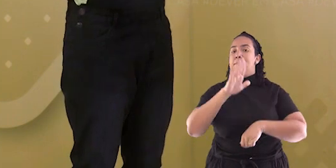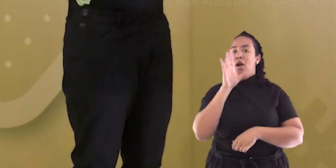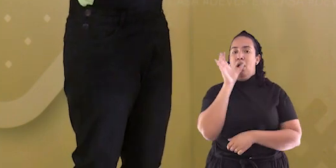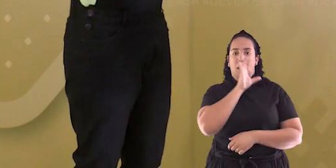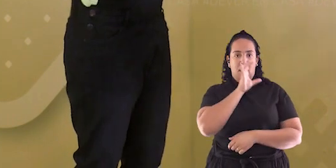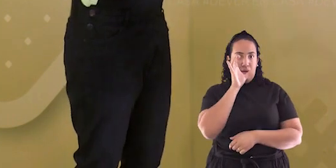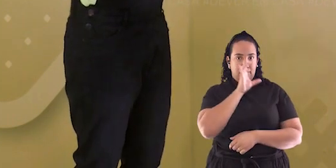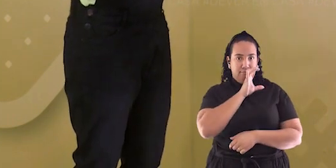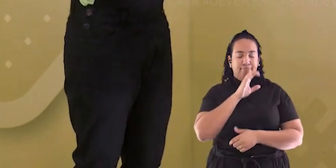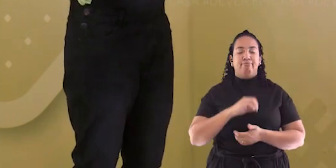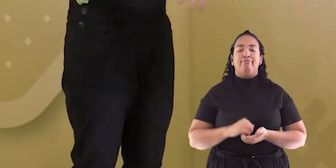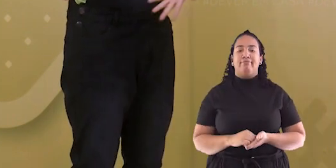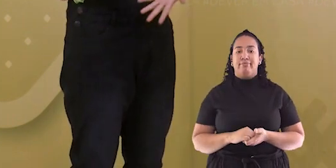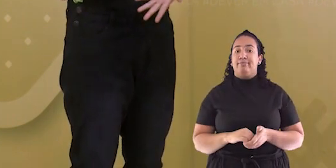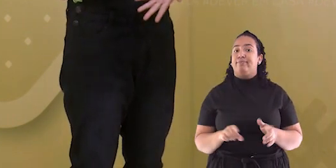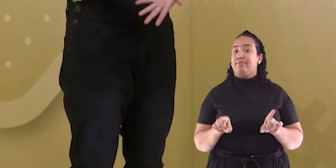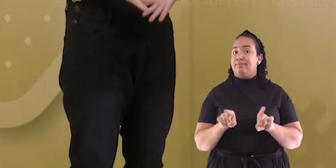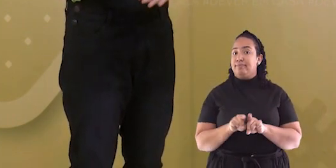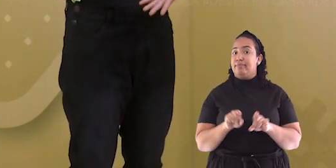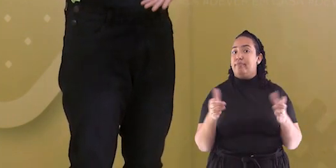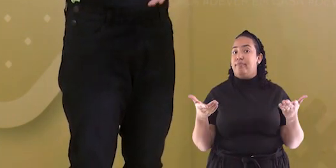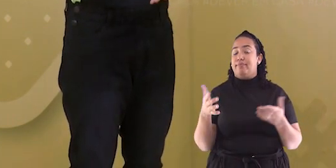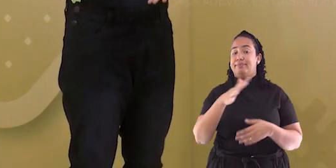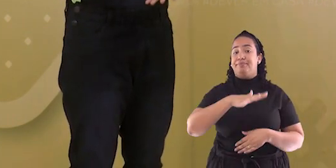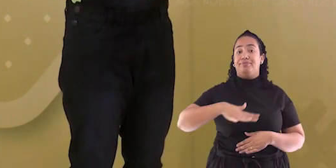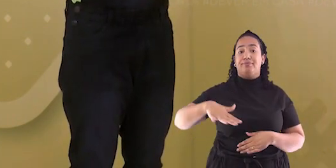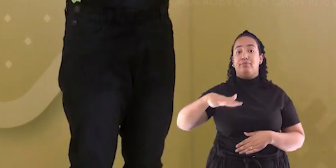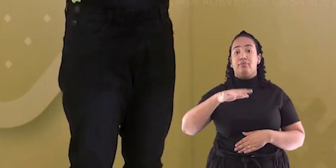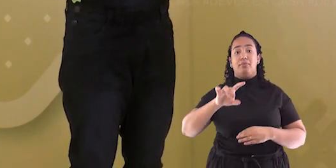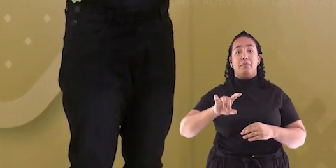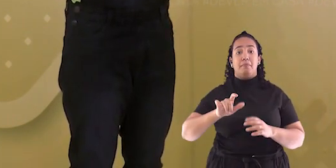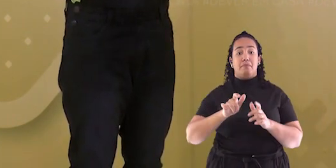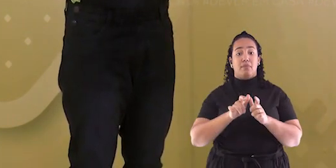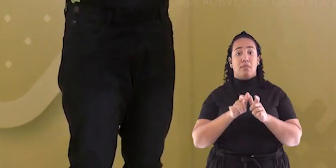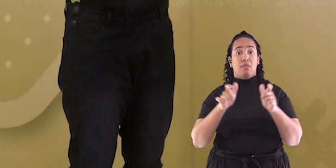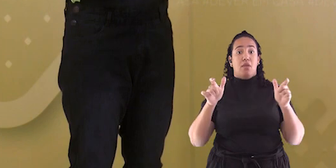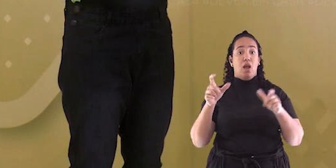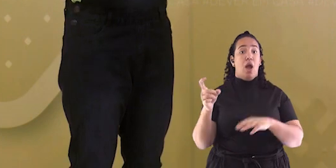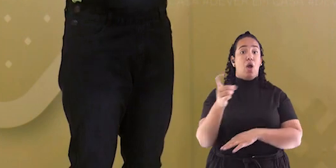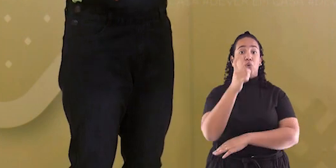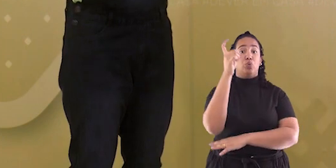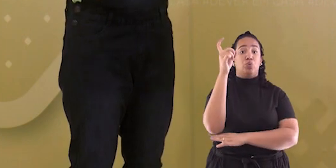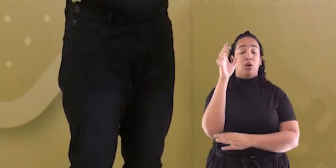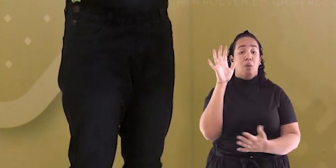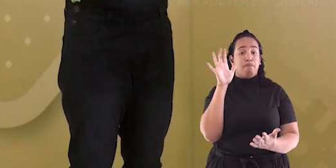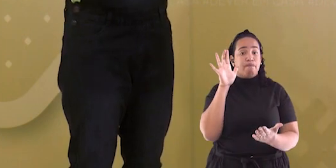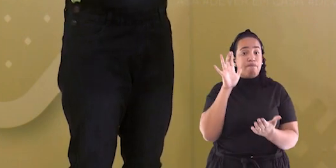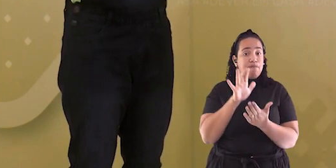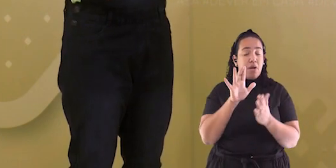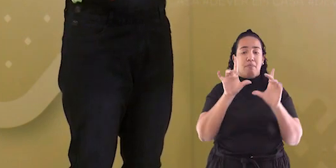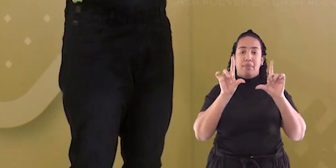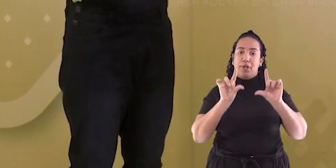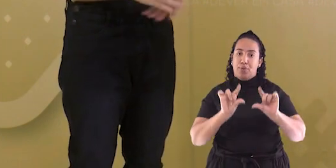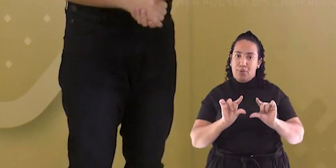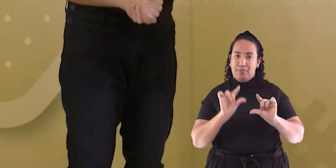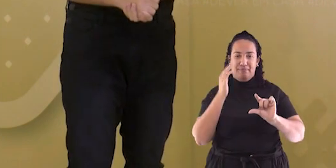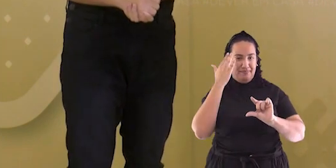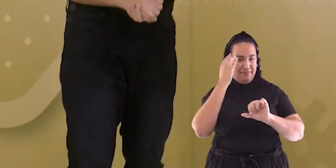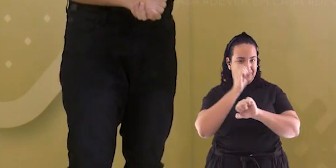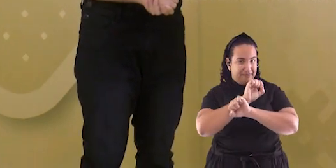com maior altitude, por outro lado, estão sob menor pressão atmosférica, tornando-se mais frias.